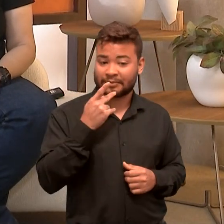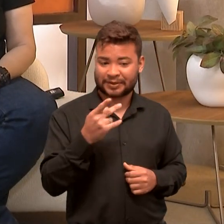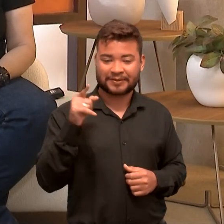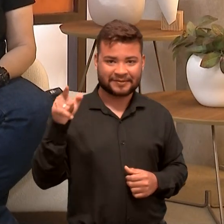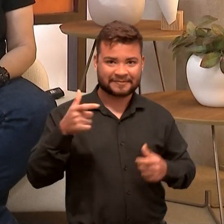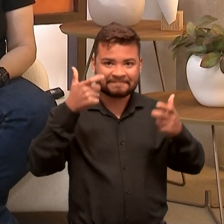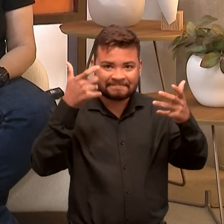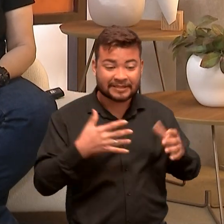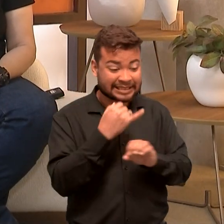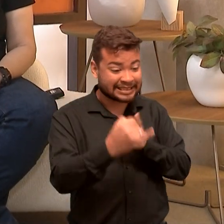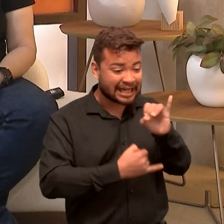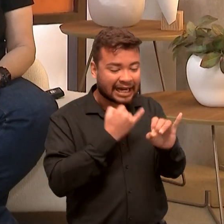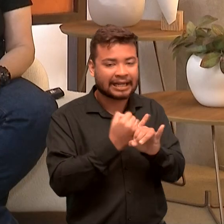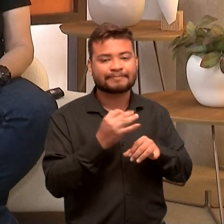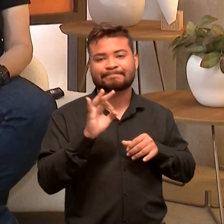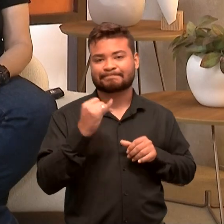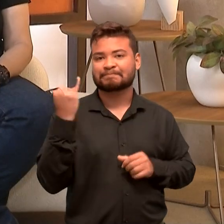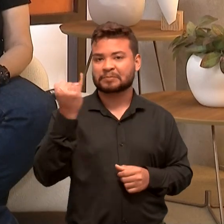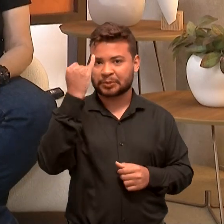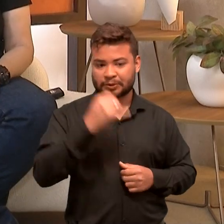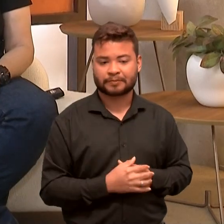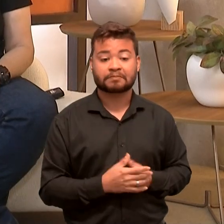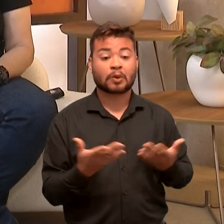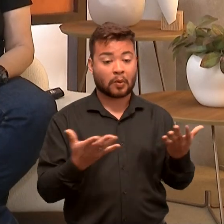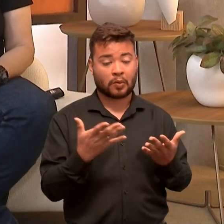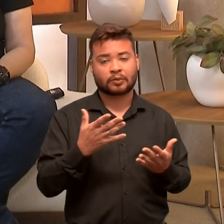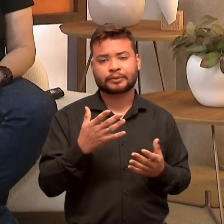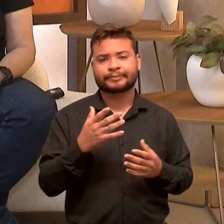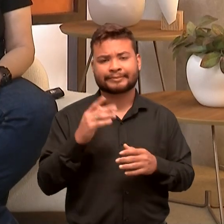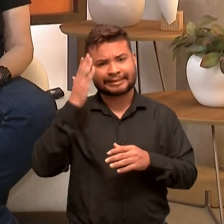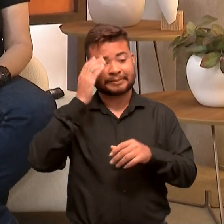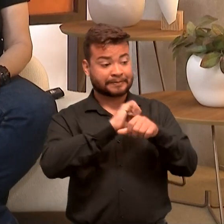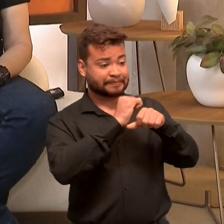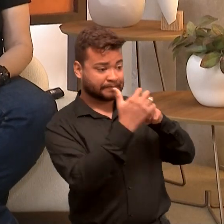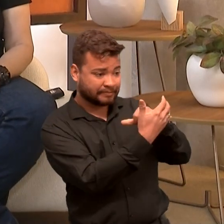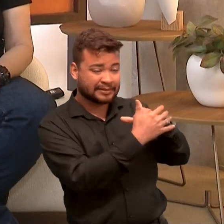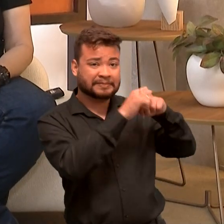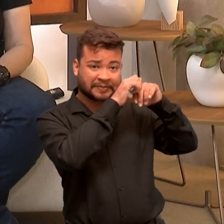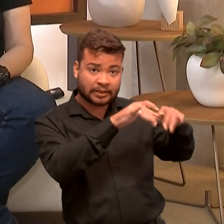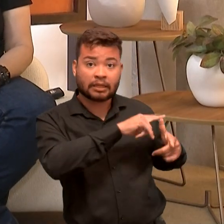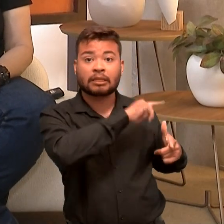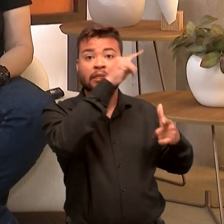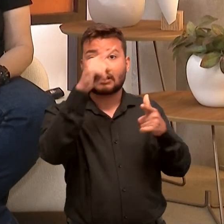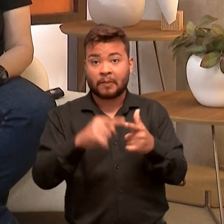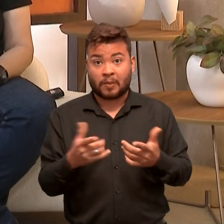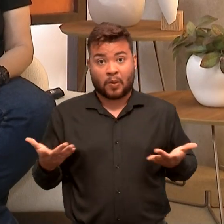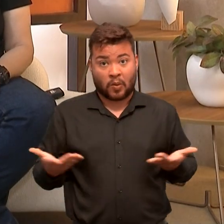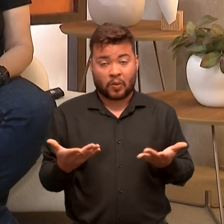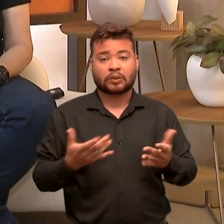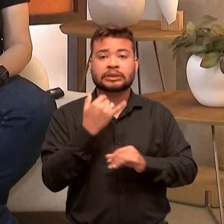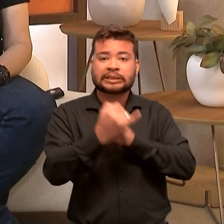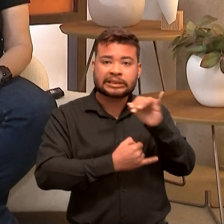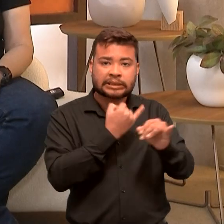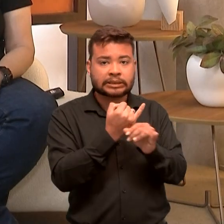questão sobre internet. Hoje, principalmente depois da pandemia, Então, as pesquisas em ambiente